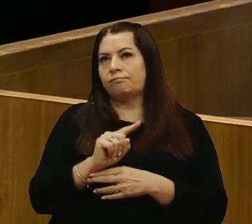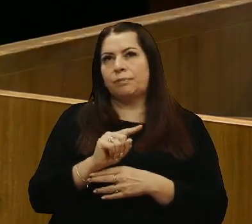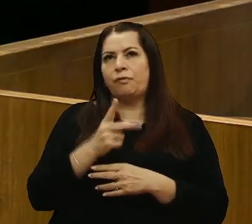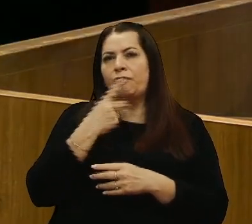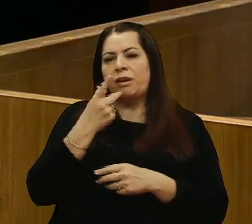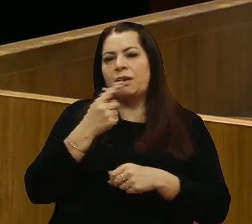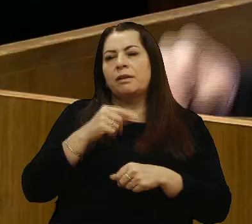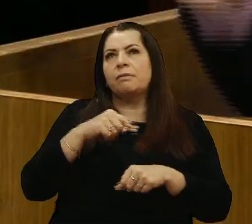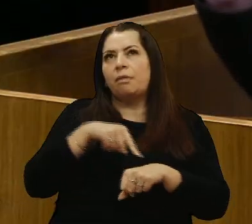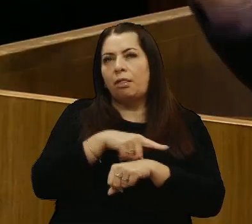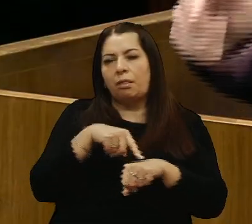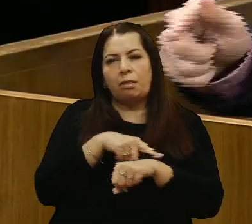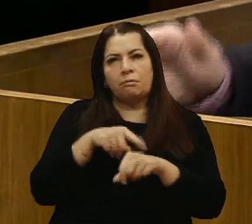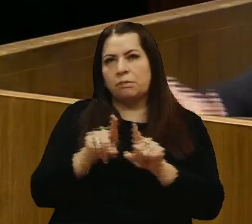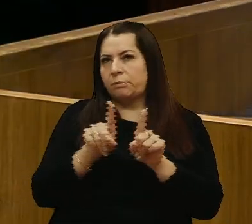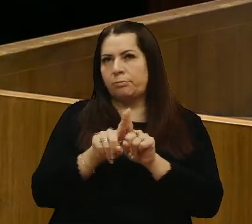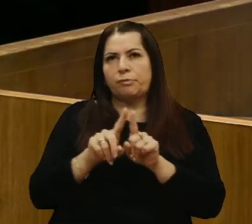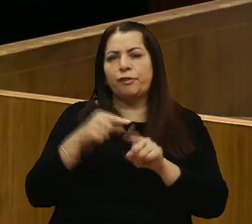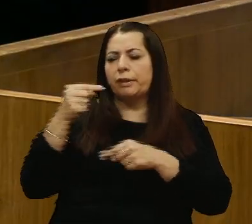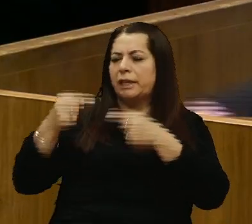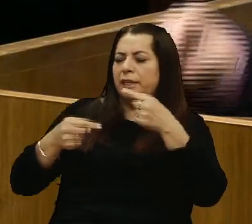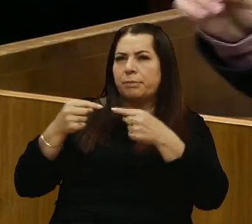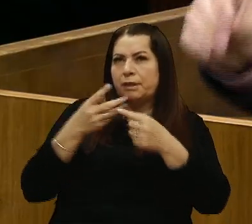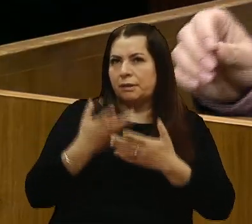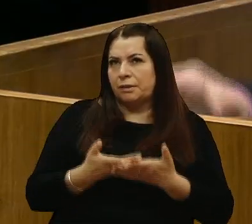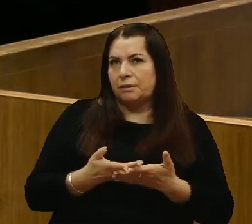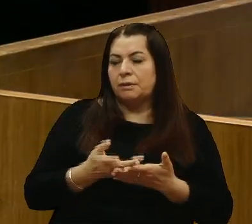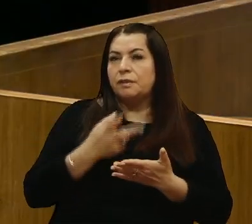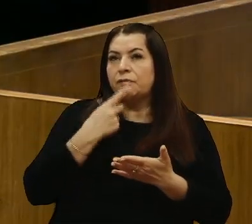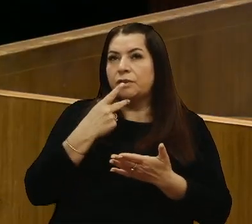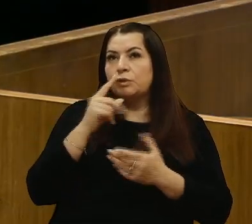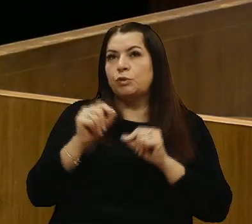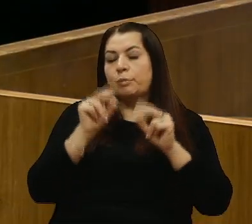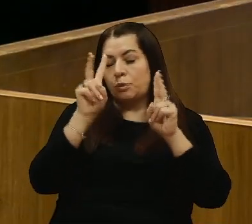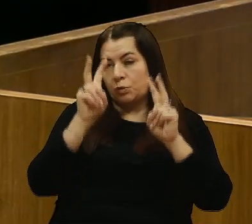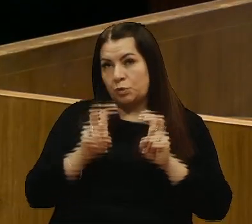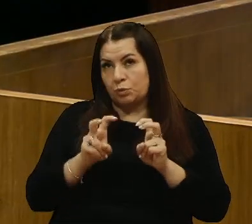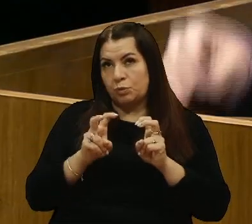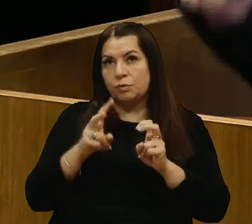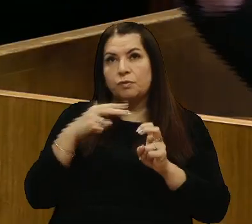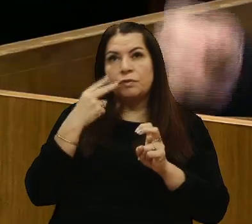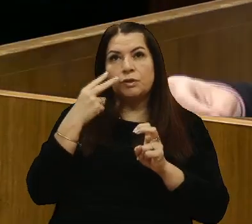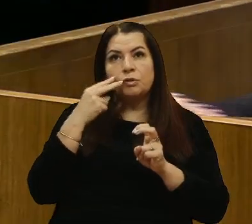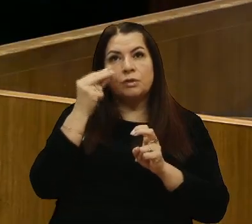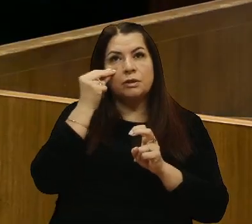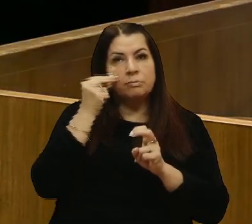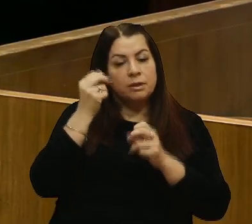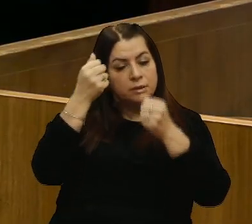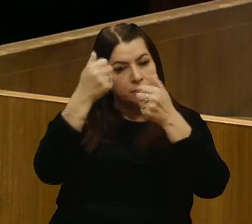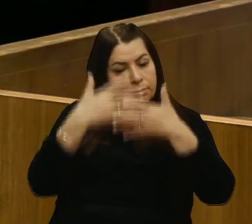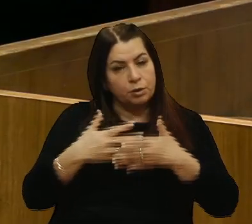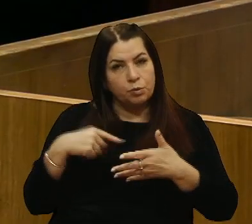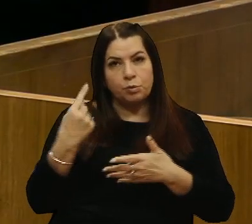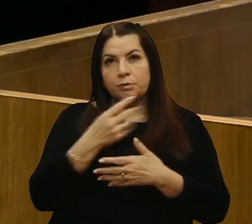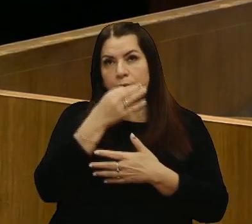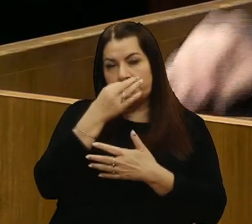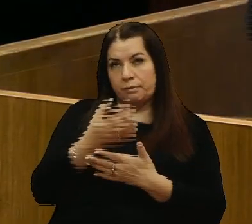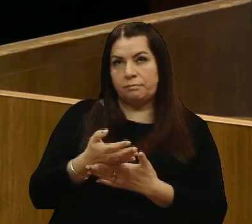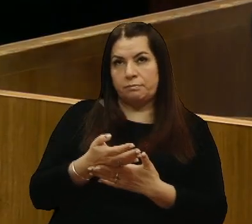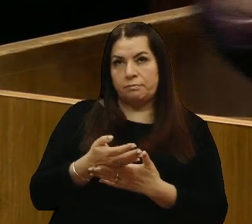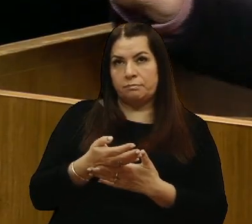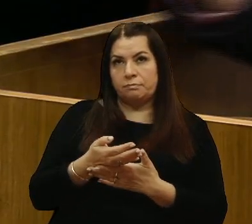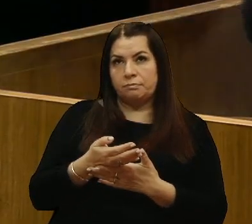meu tempo querendo entrar nesse debate e falando sobre o assunto. O vereador Libardi já explicou a nossa opinião e